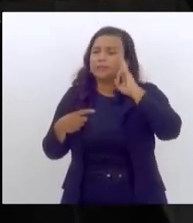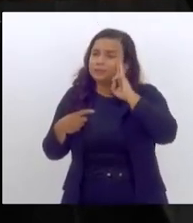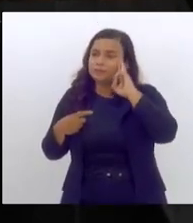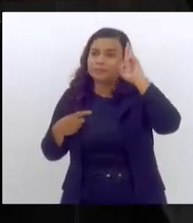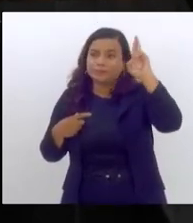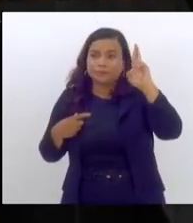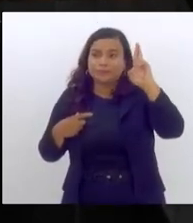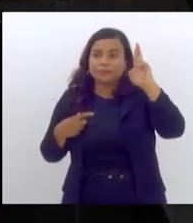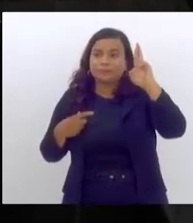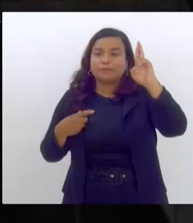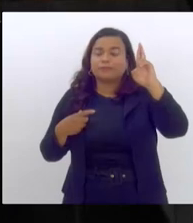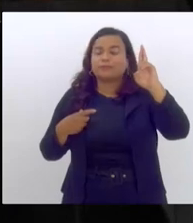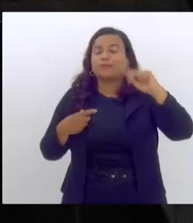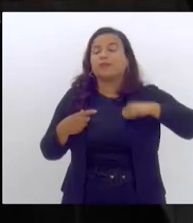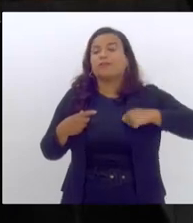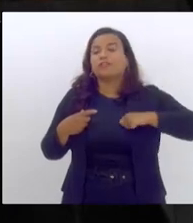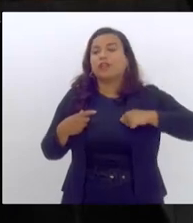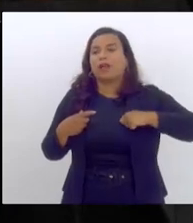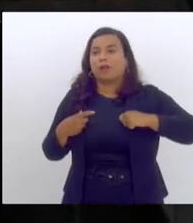responsabilidade fiscal